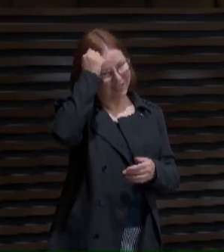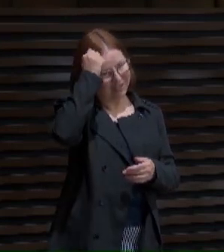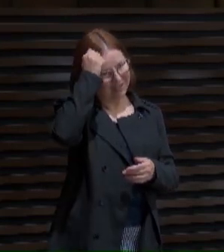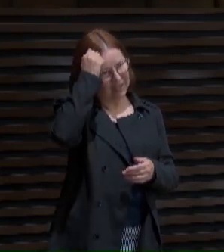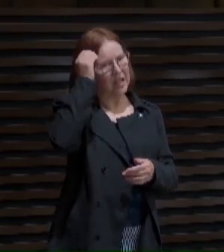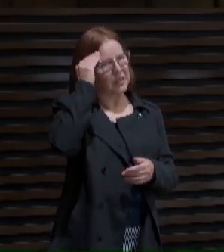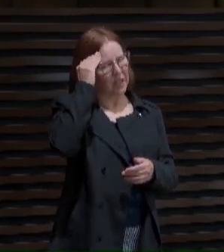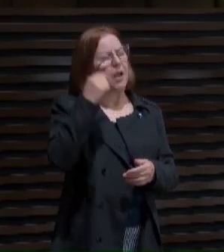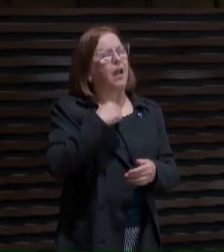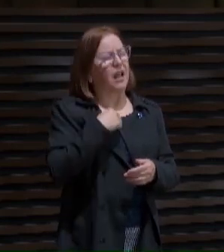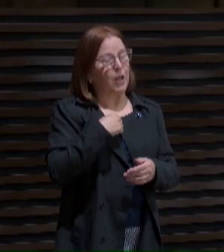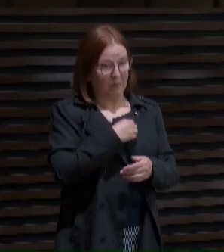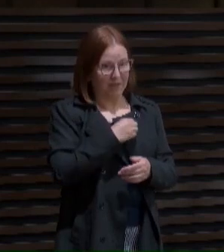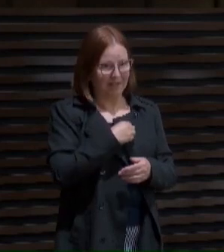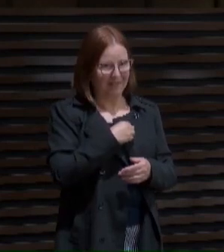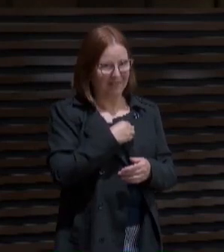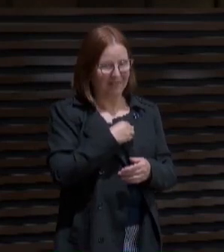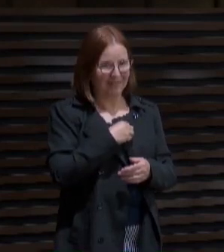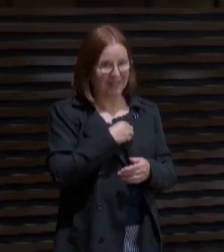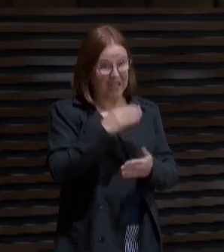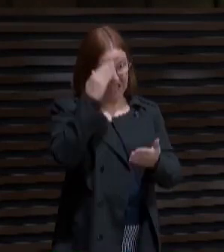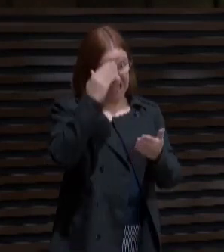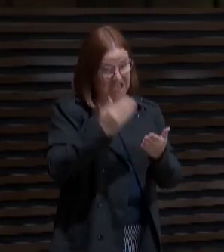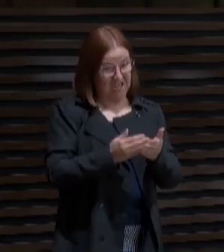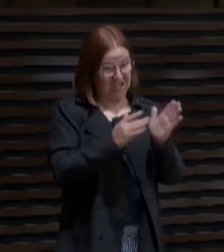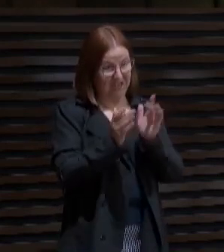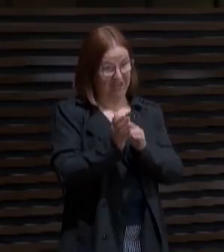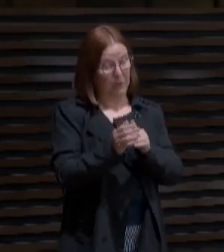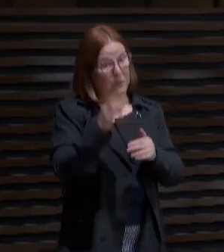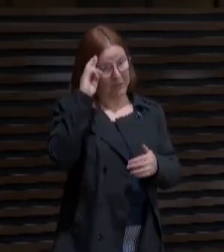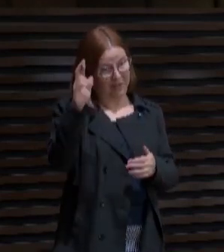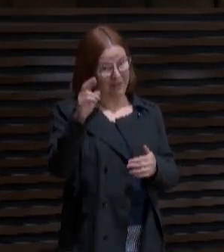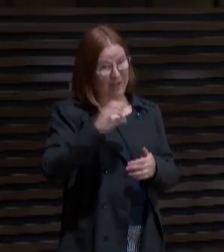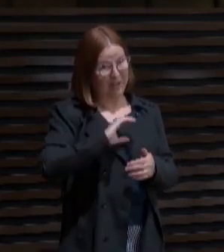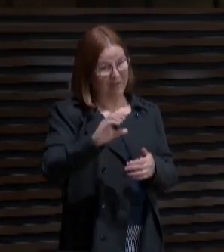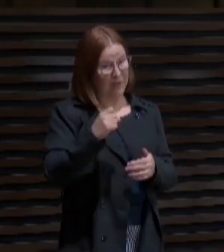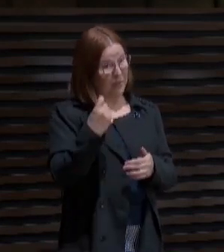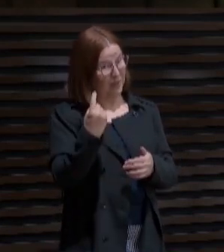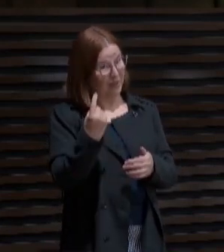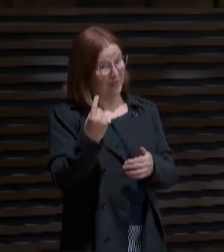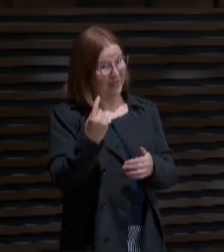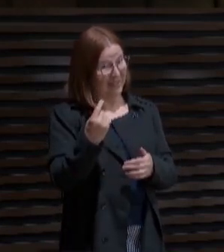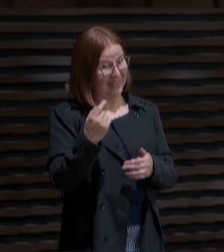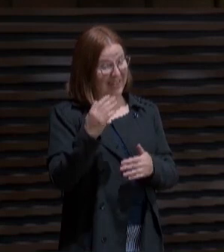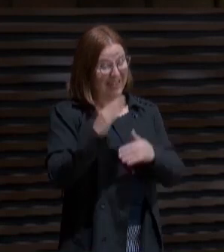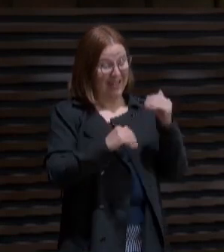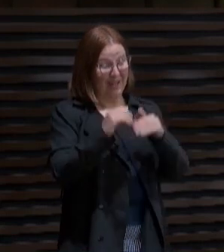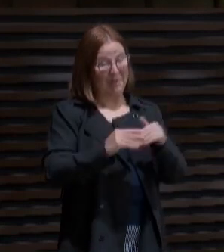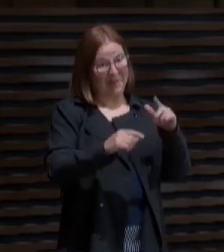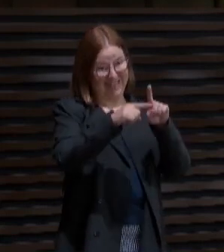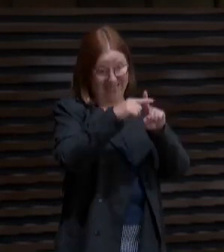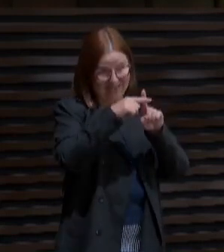32:5, afirmam Jesus como Senhor, Romanos 10:9, e confiam unicamente em sua obra completa em